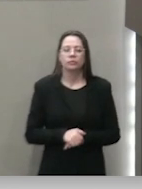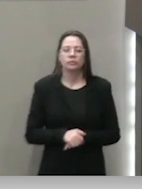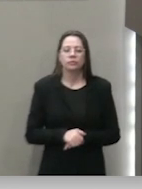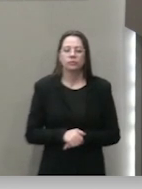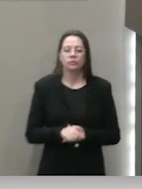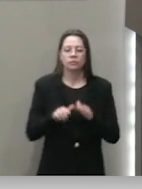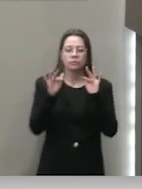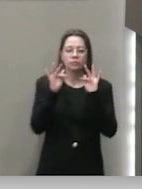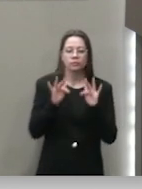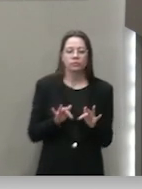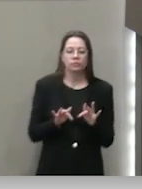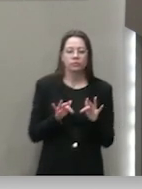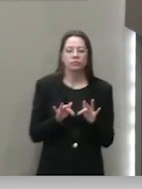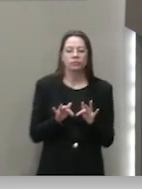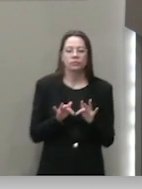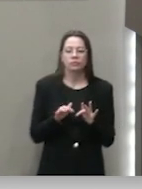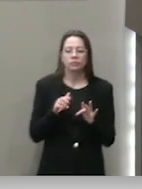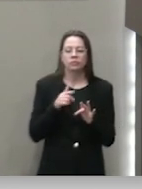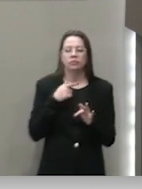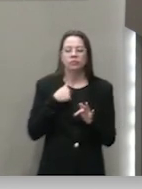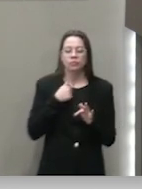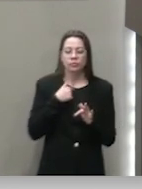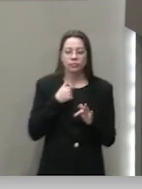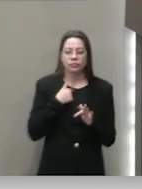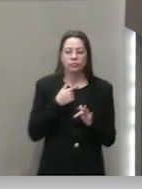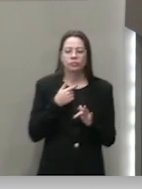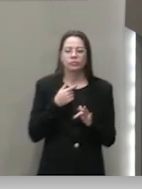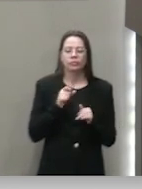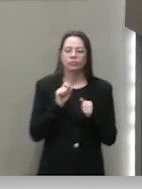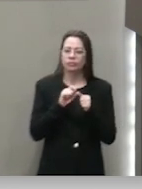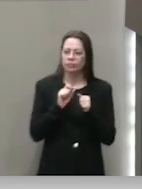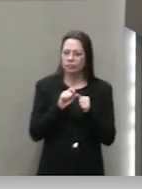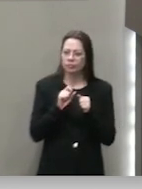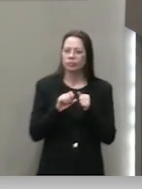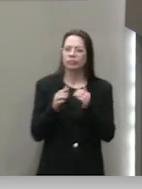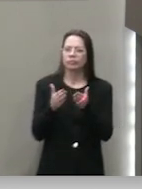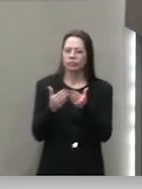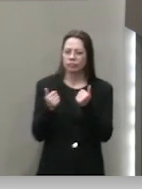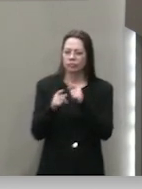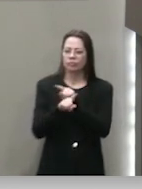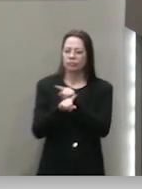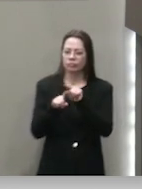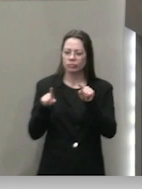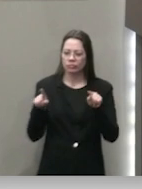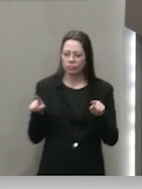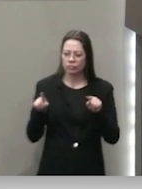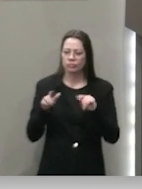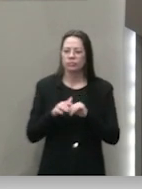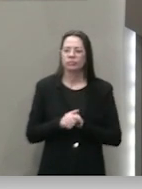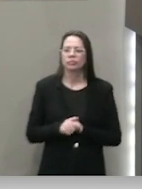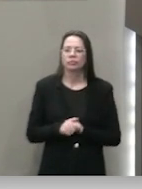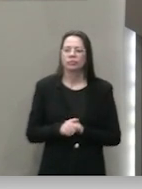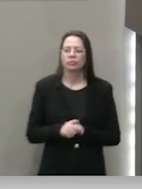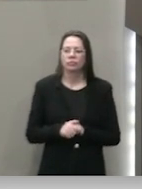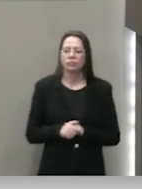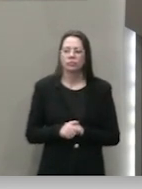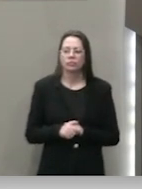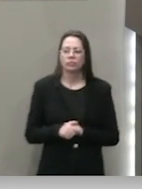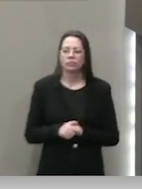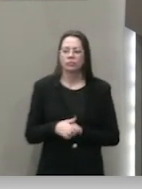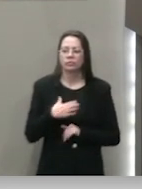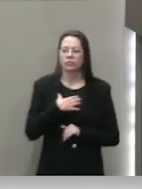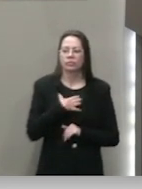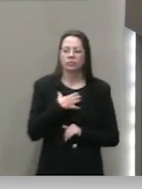Por fim, eu faço um apelo para os senhores e senhoras. De